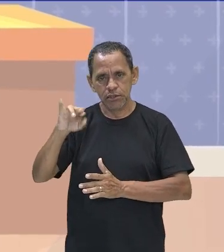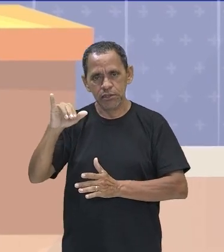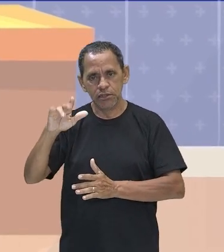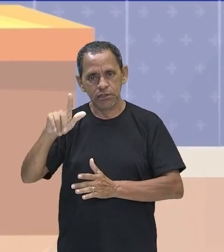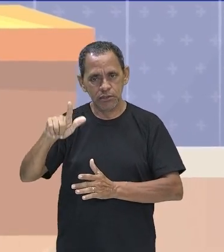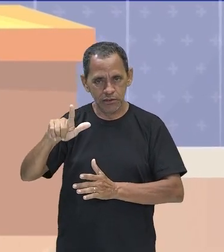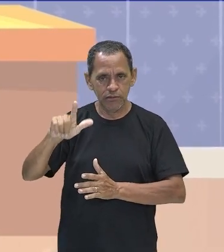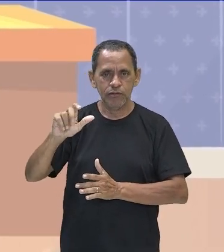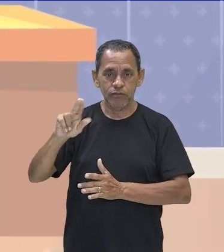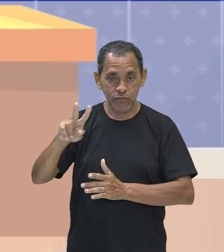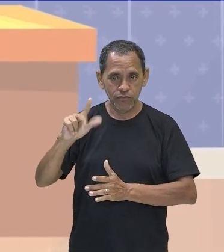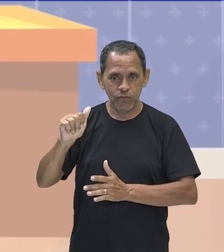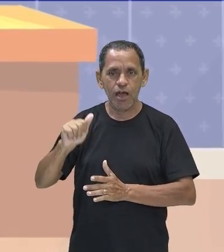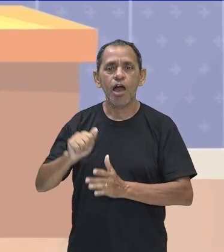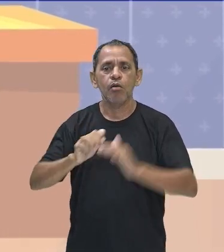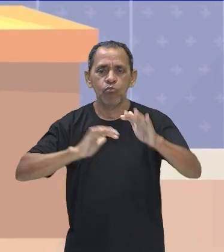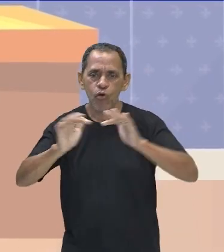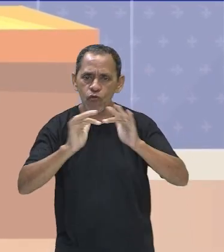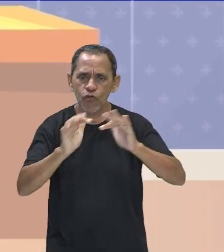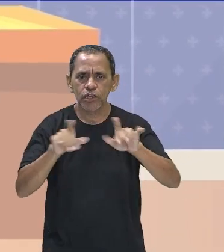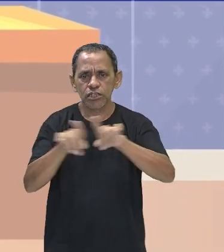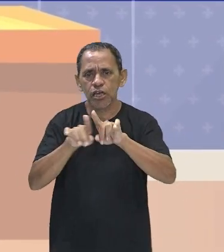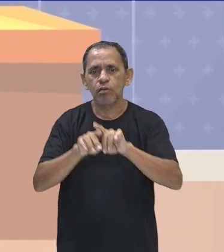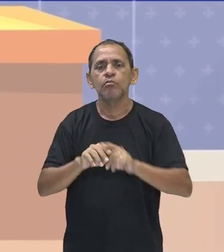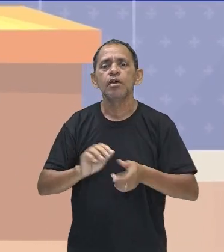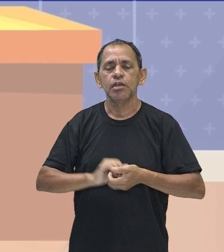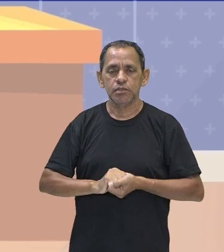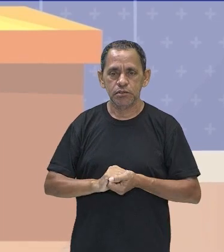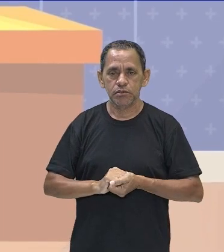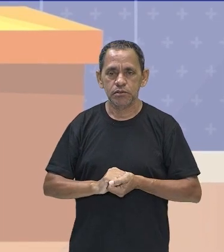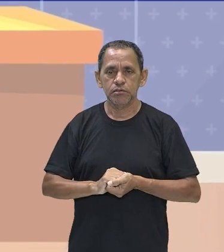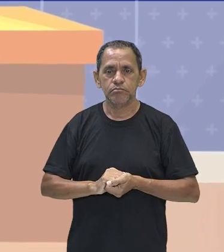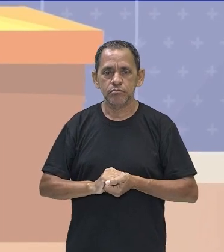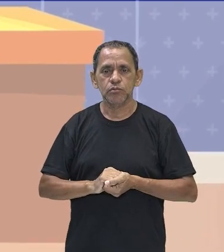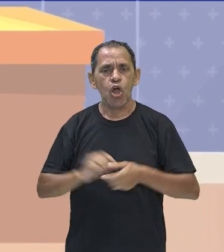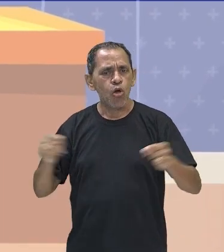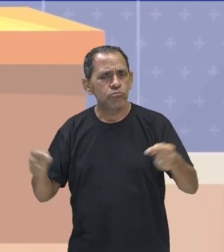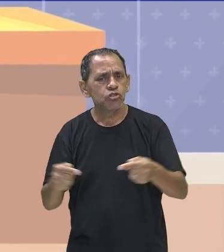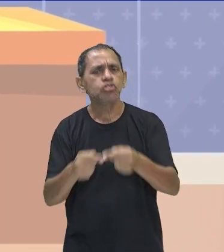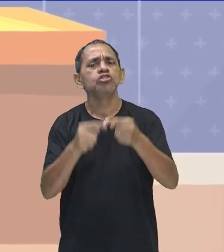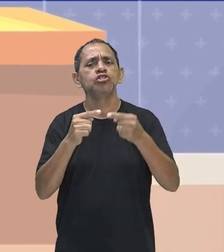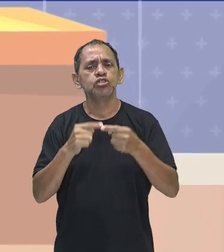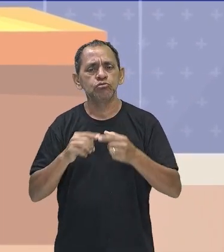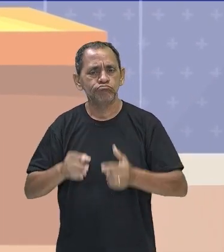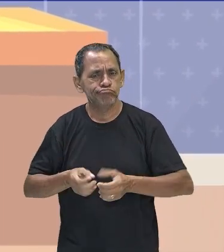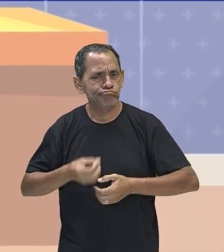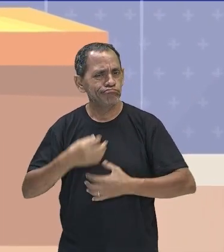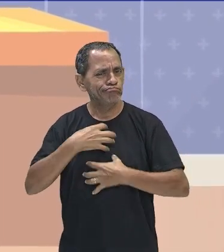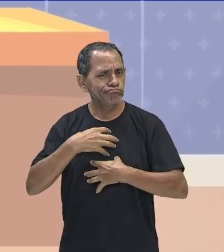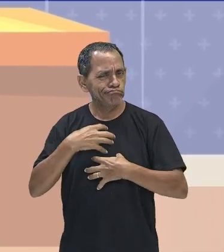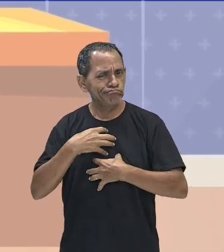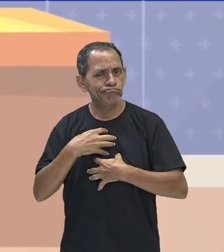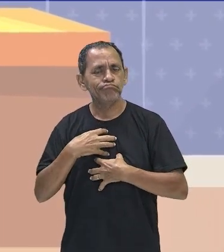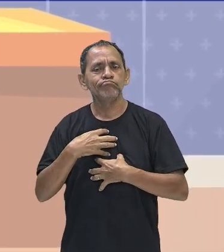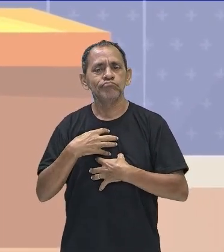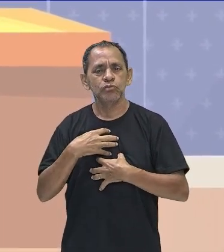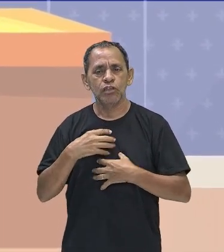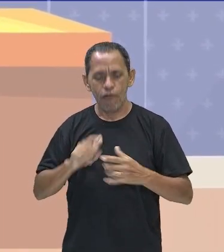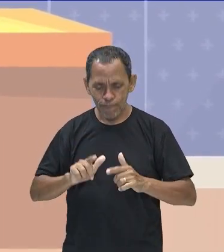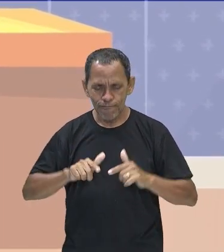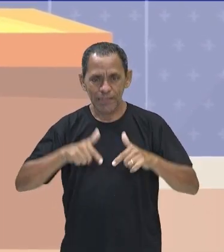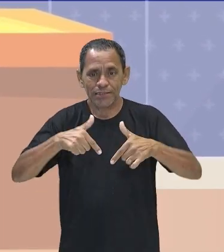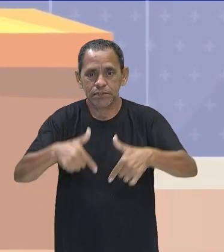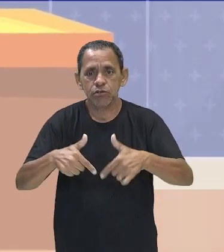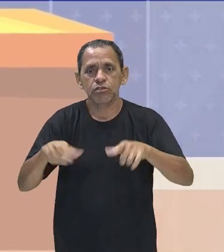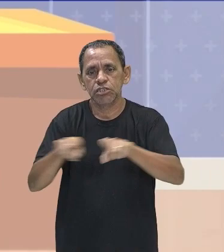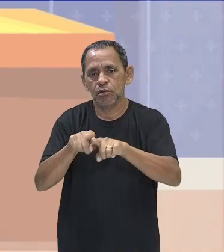mover. Pode também corresponder a um estímulo interno, que nos leva a realizar uma ação. É, portanto,